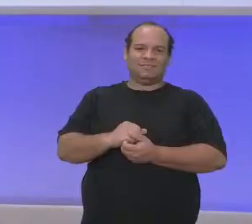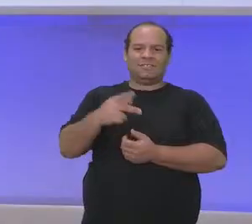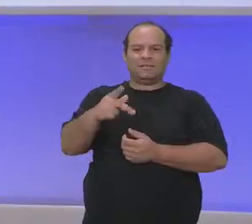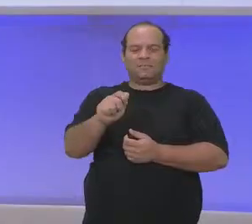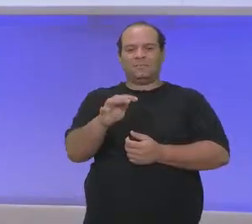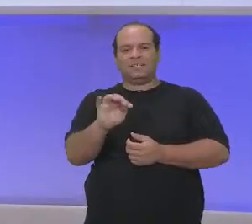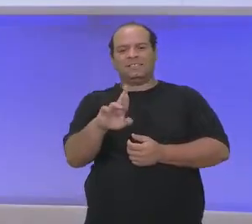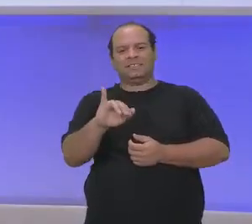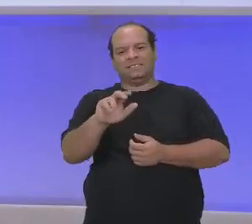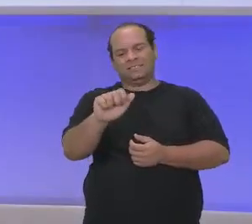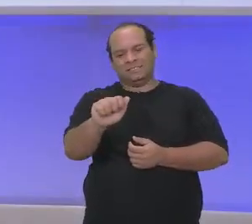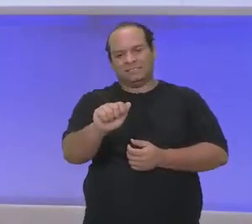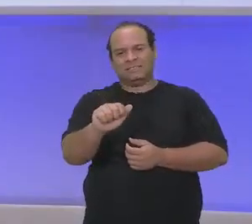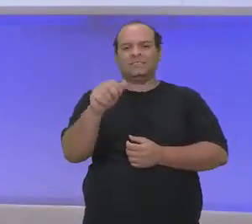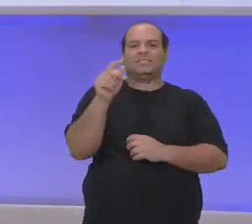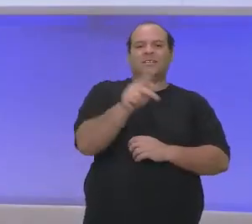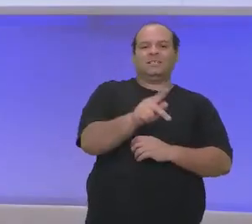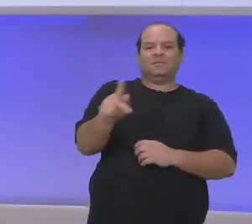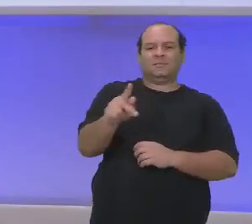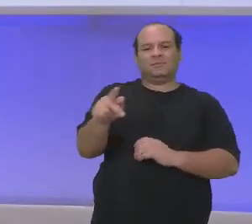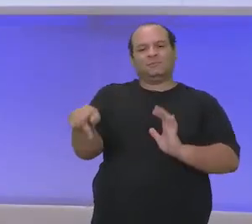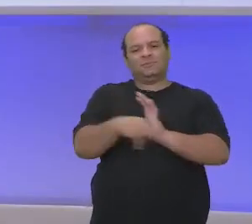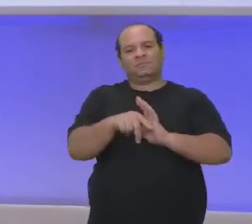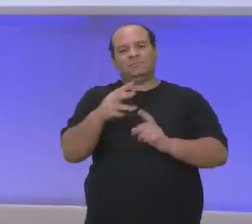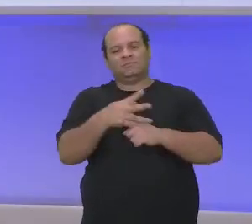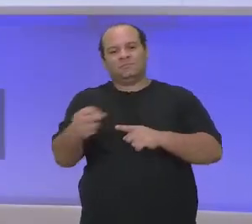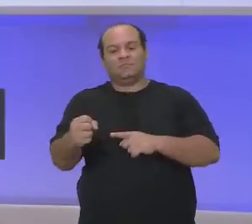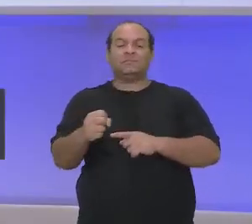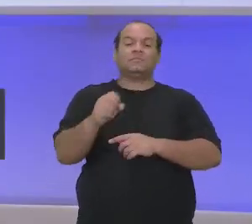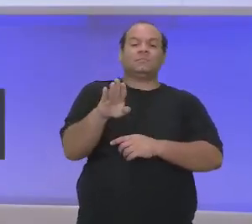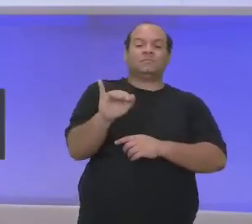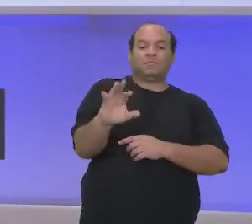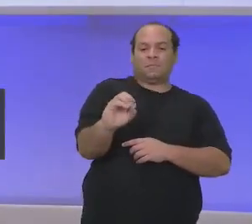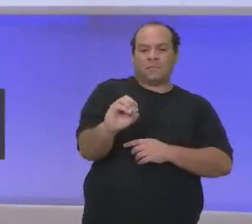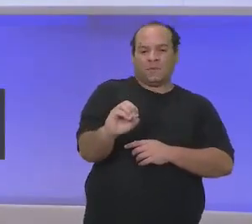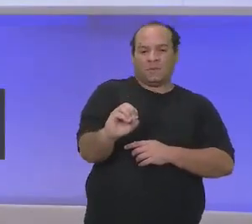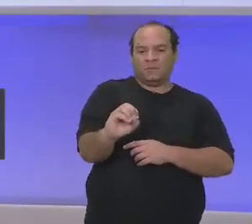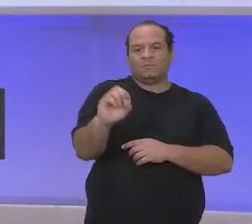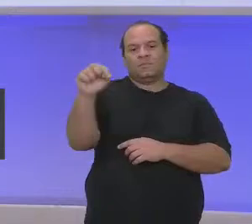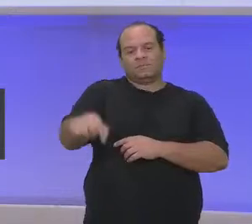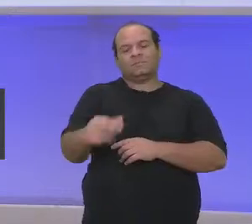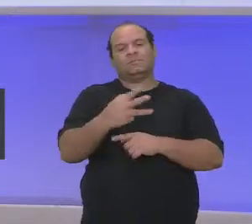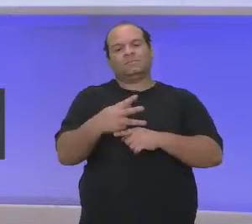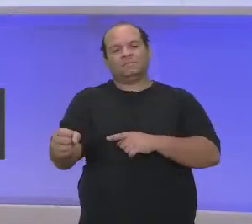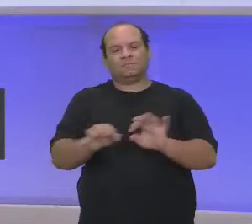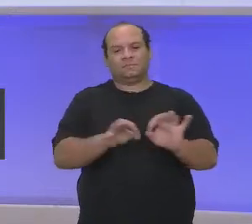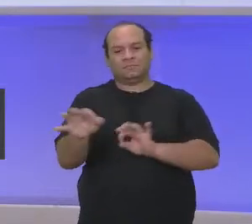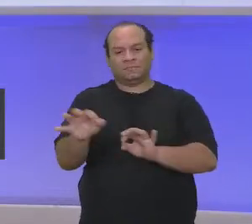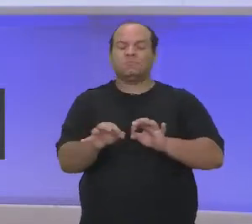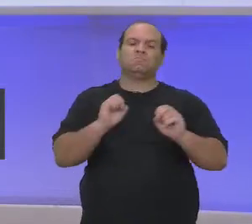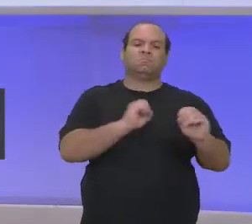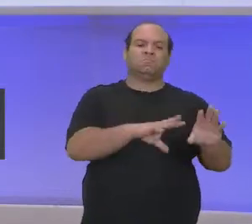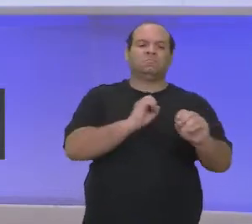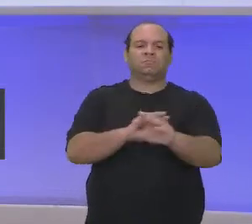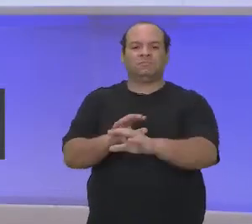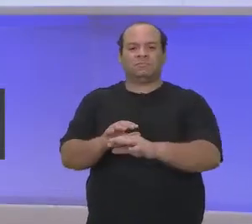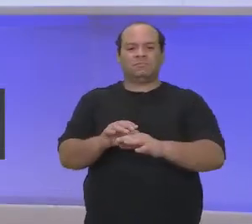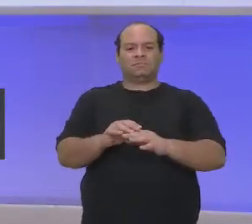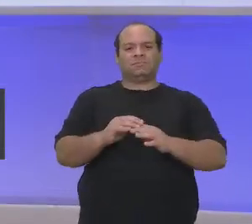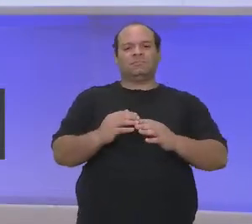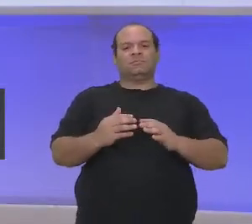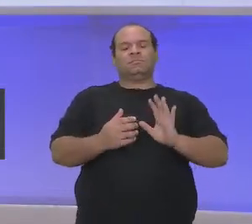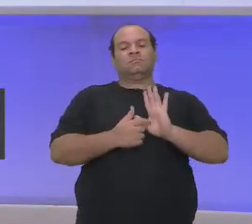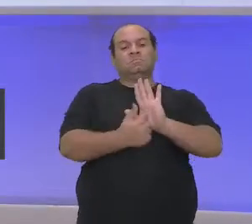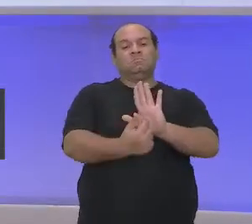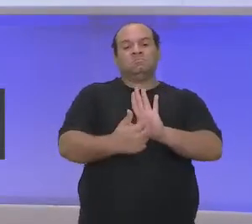Patrícia Seabra, sou professora da rede do componente de biologia. Aqui na EFAP estou como formadora, frente à equipe